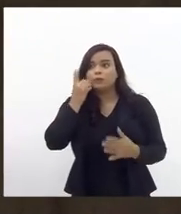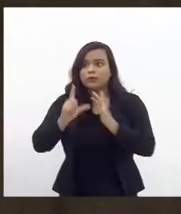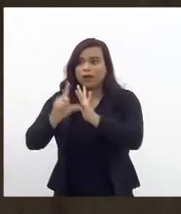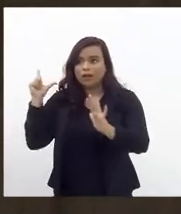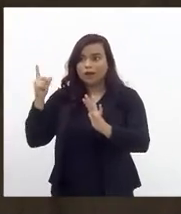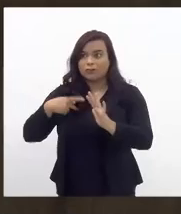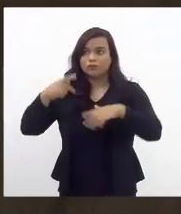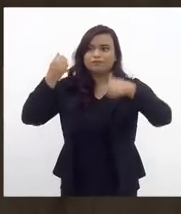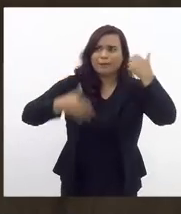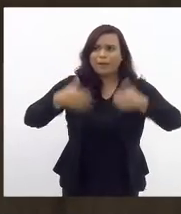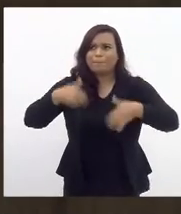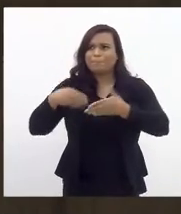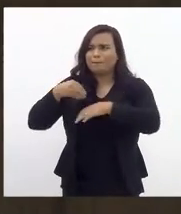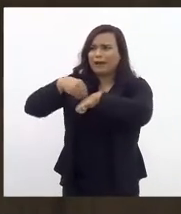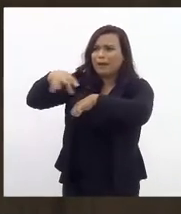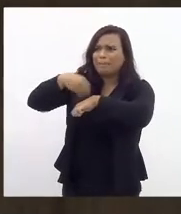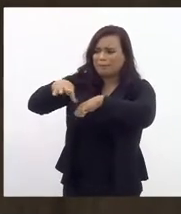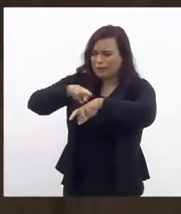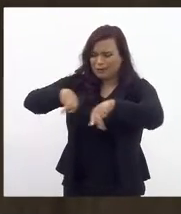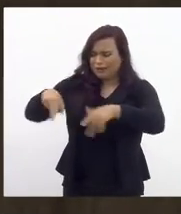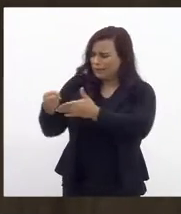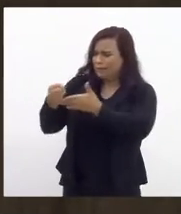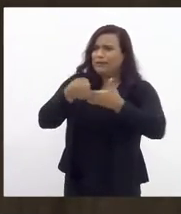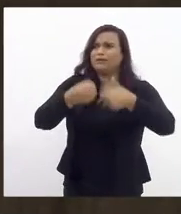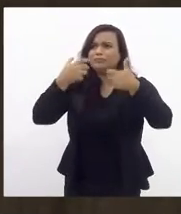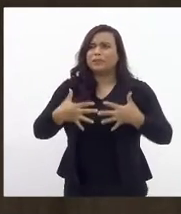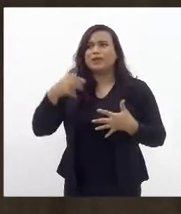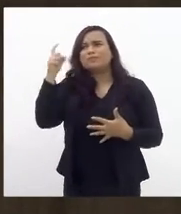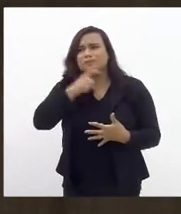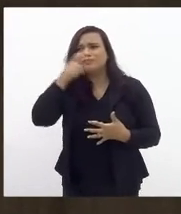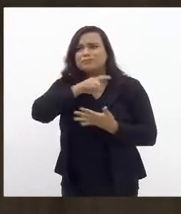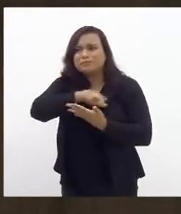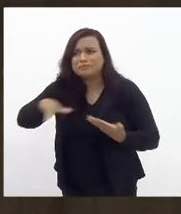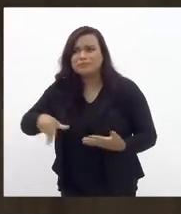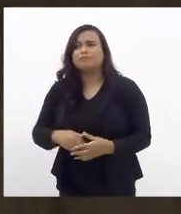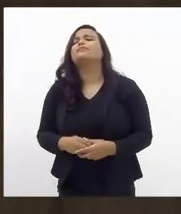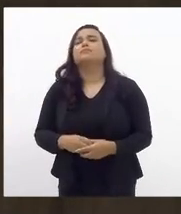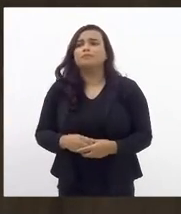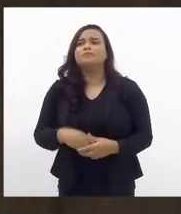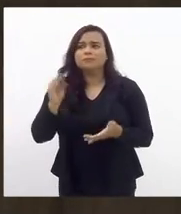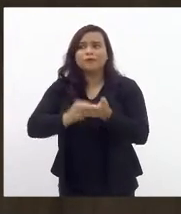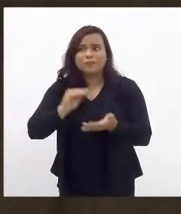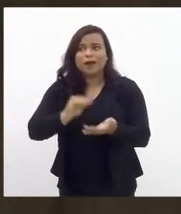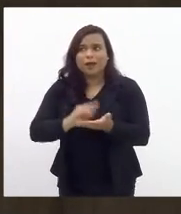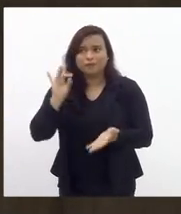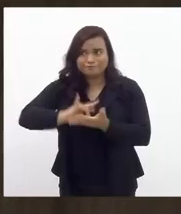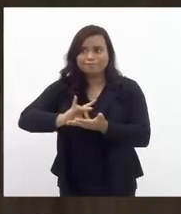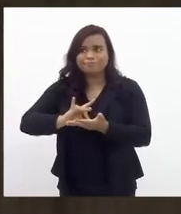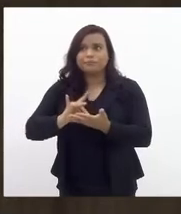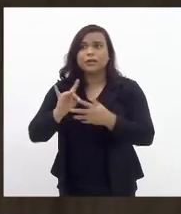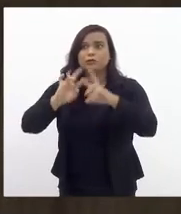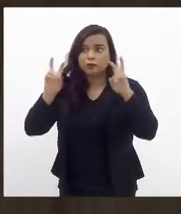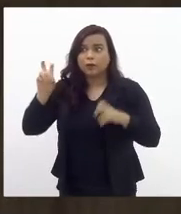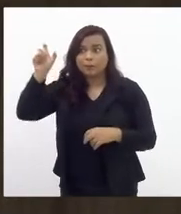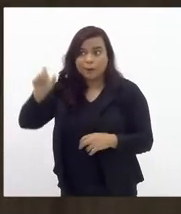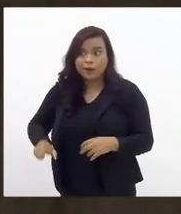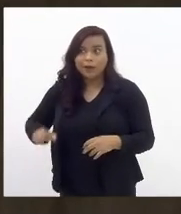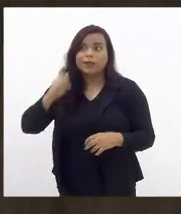aqui um monte de inverdades, né, em relação ao deputado Marcelo Freixo, que é o